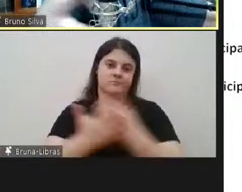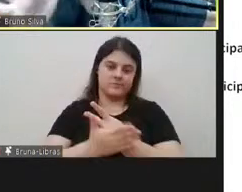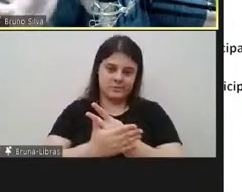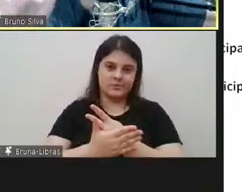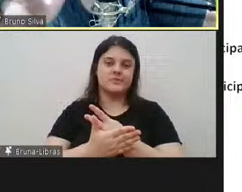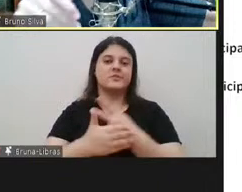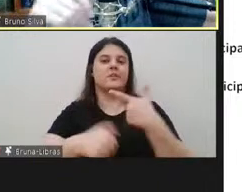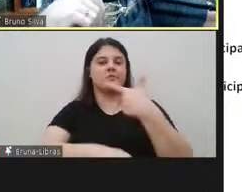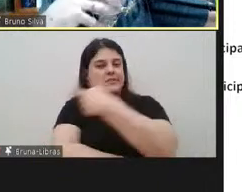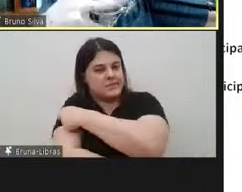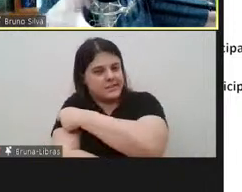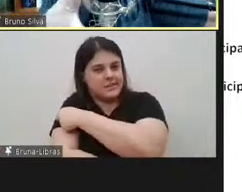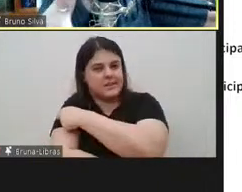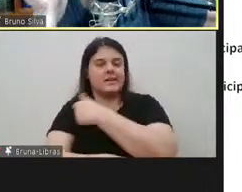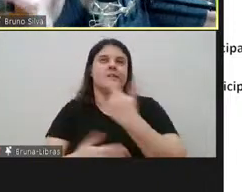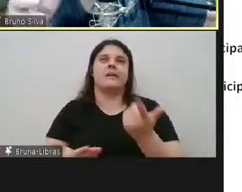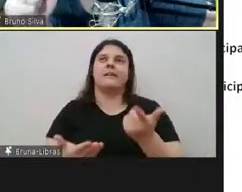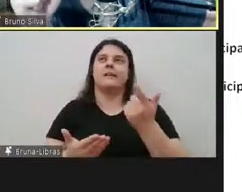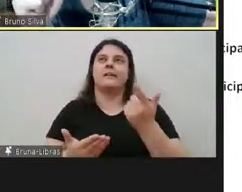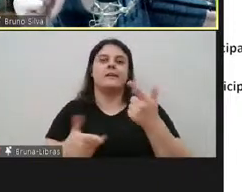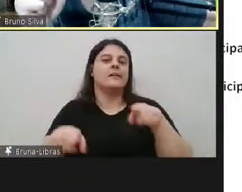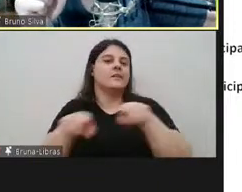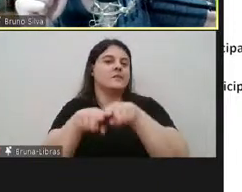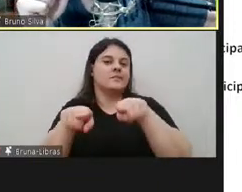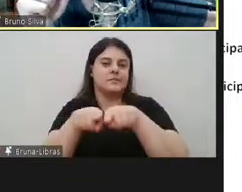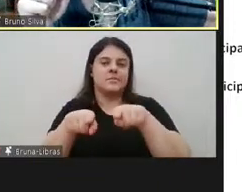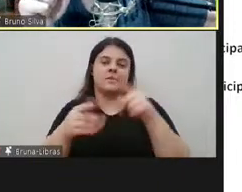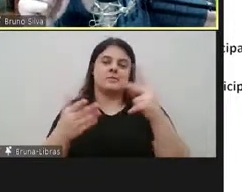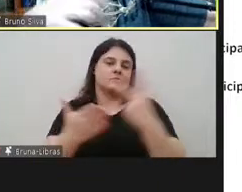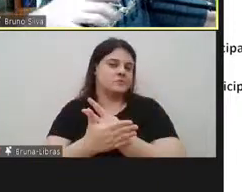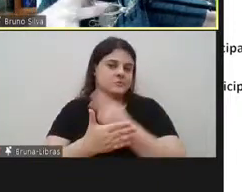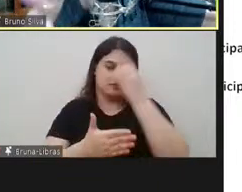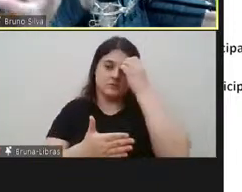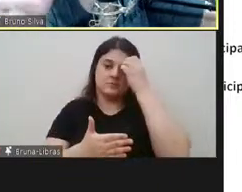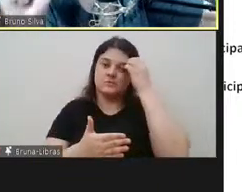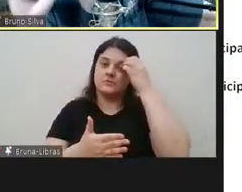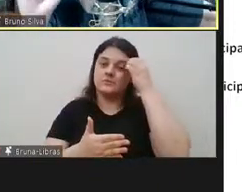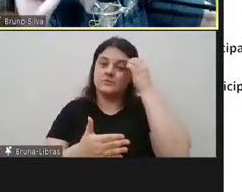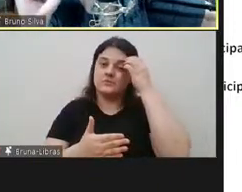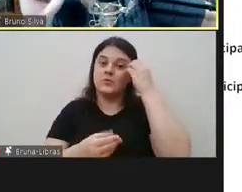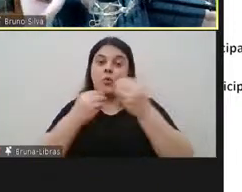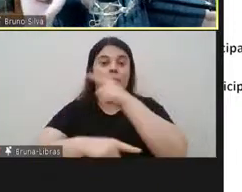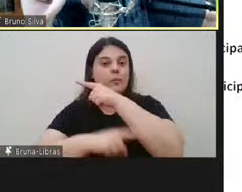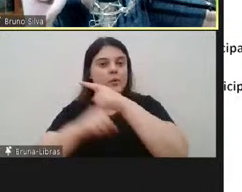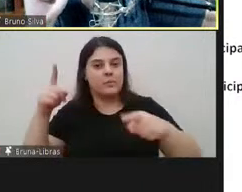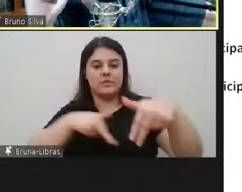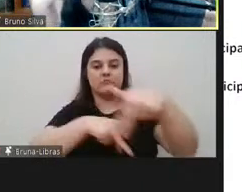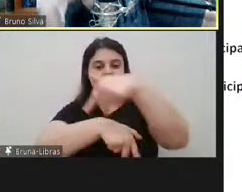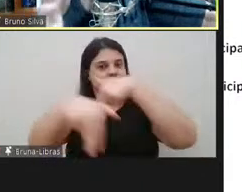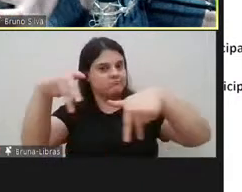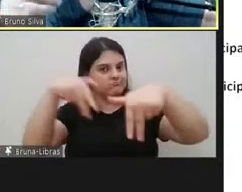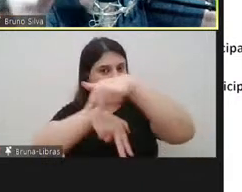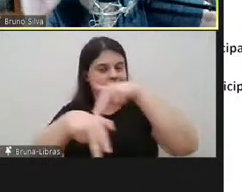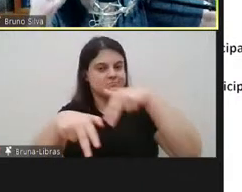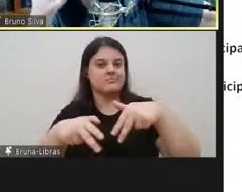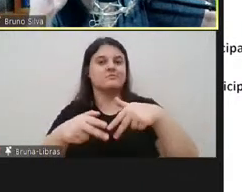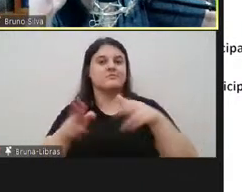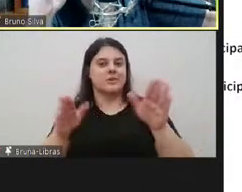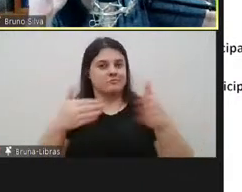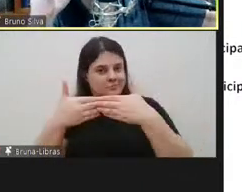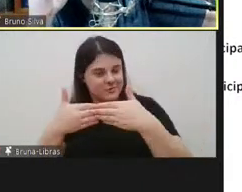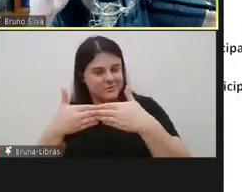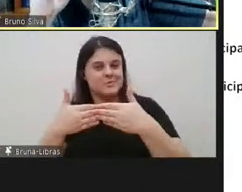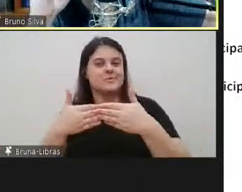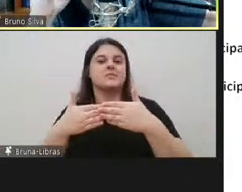relacionada a vacinação é a questão relacionado à a restrição da circulação na cidade vamos Lock